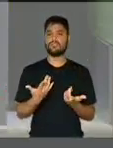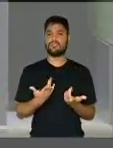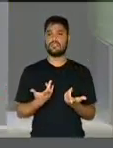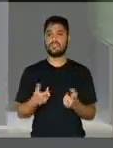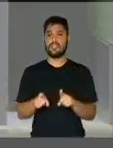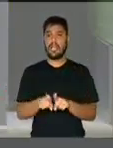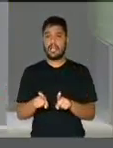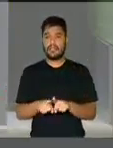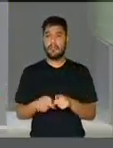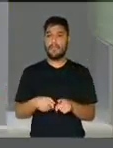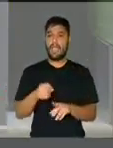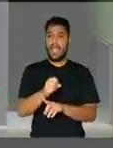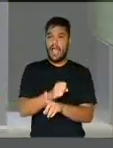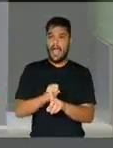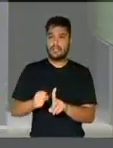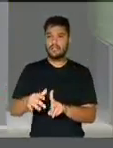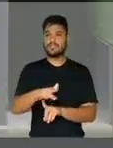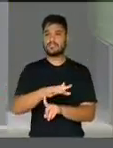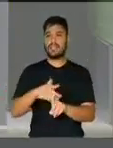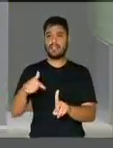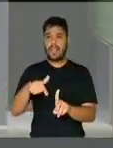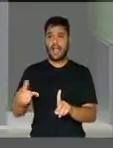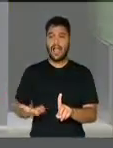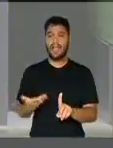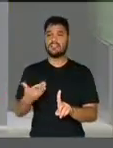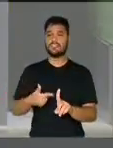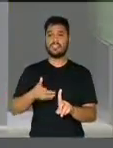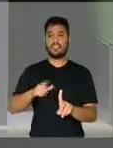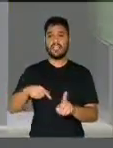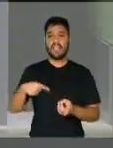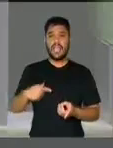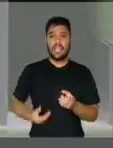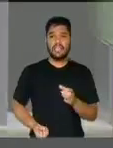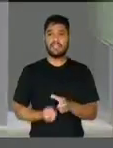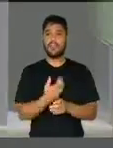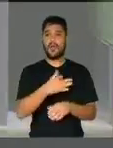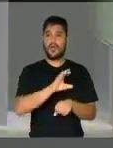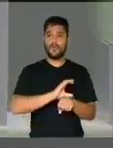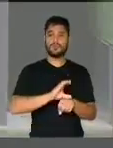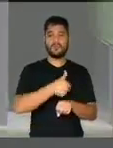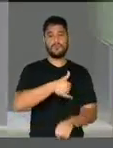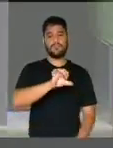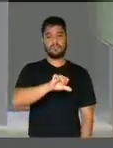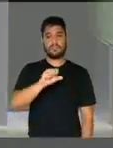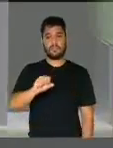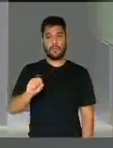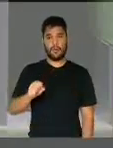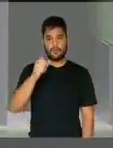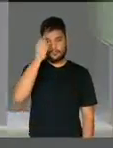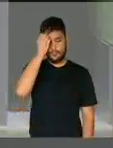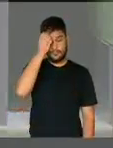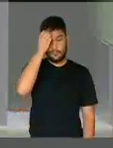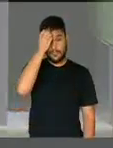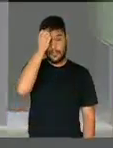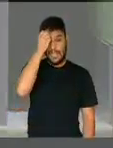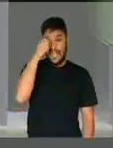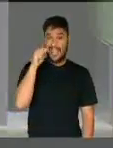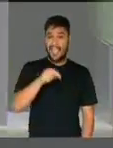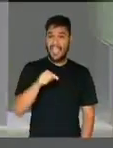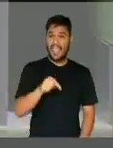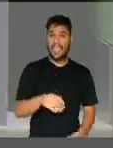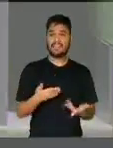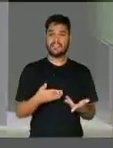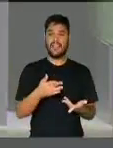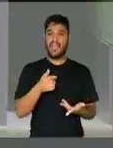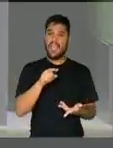do pacto social que se deu em torno da Constituinte de 88. Esse é o iluminismo do